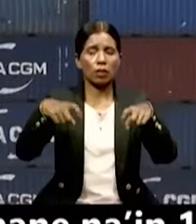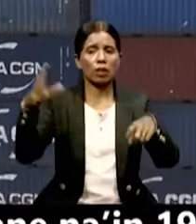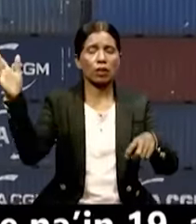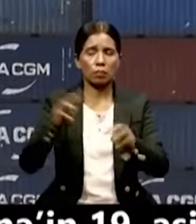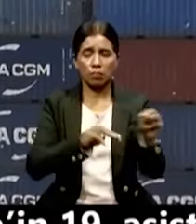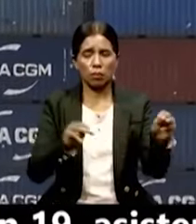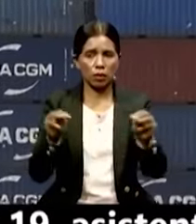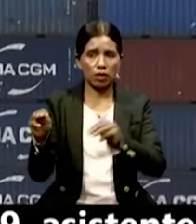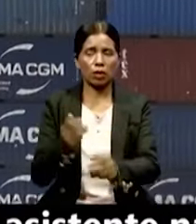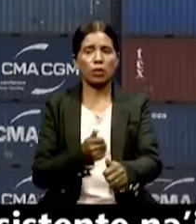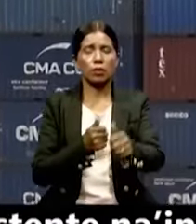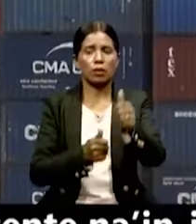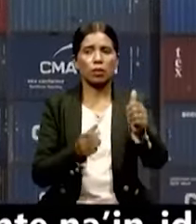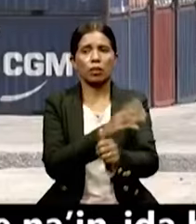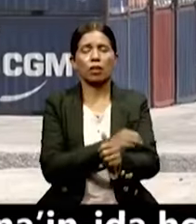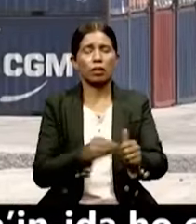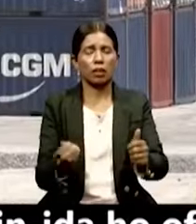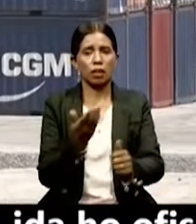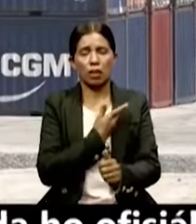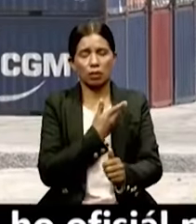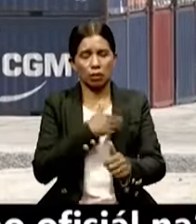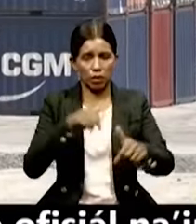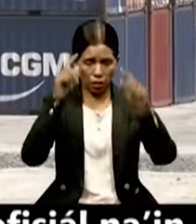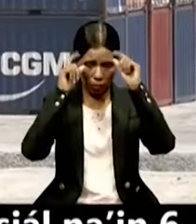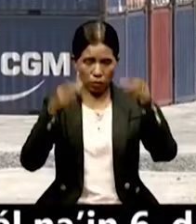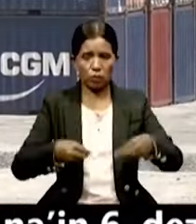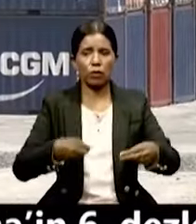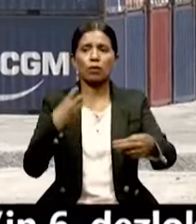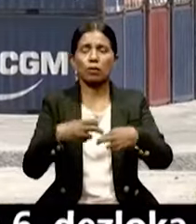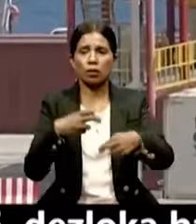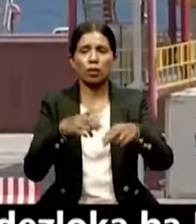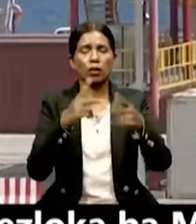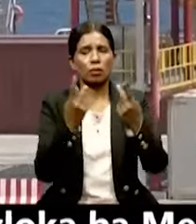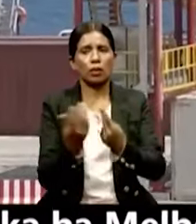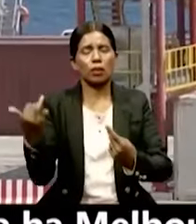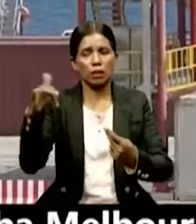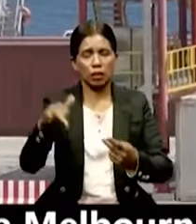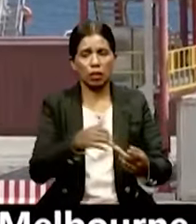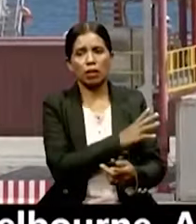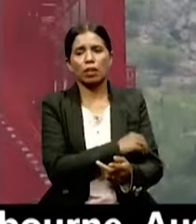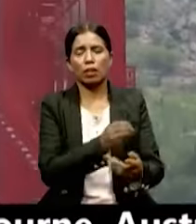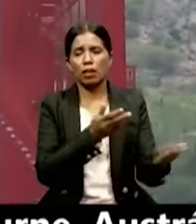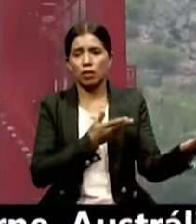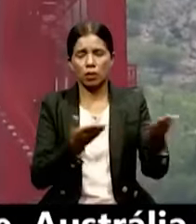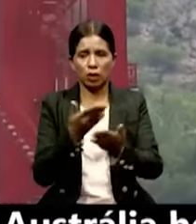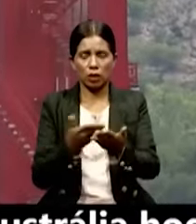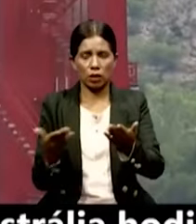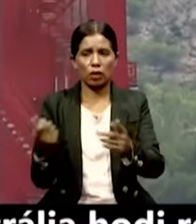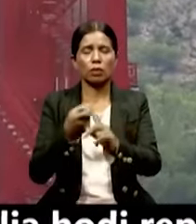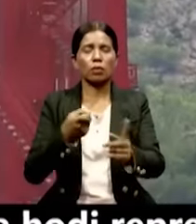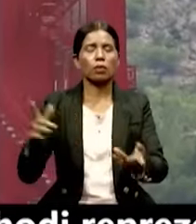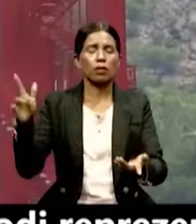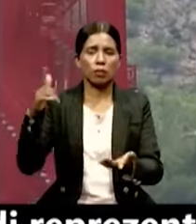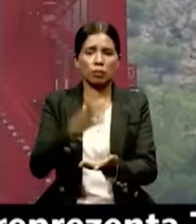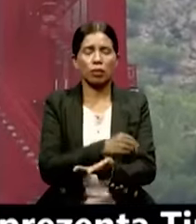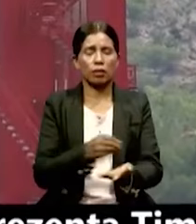mudança baseia ba inflação e a Timor-Leste. Pode foi impacto ba companhia Siranebe durante ne hatama sasang husi Porto